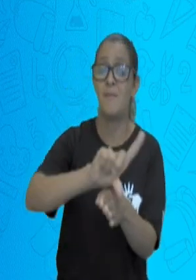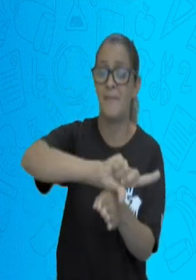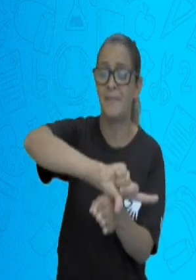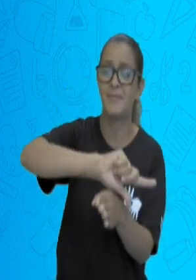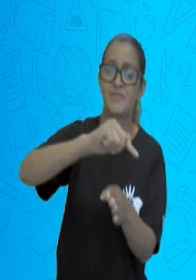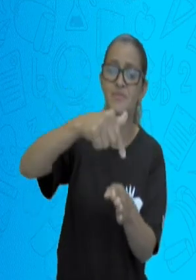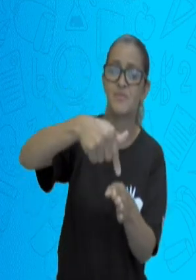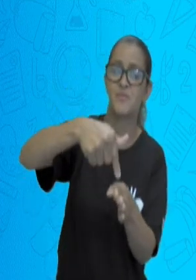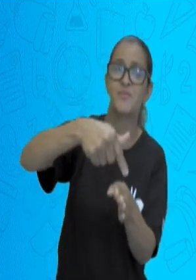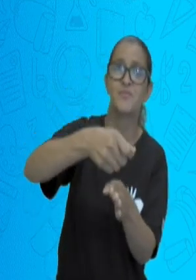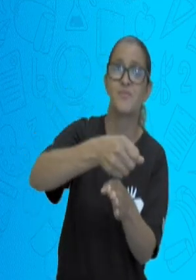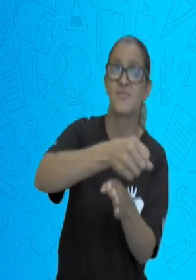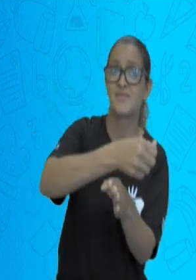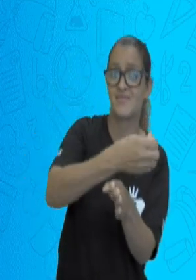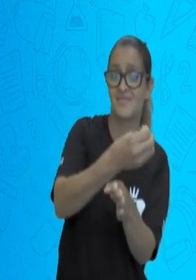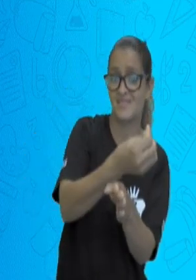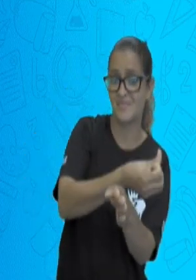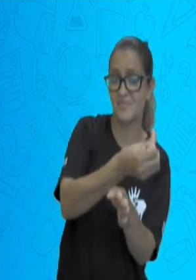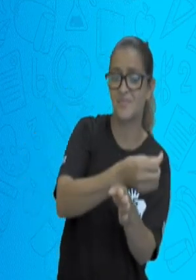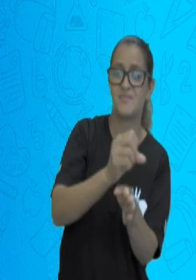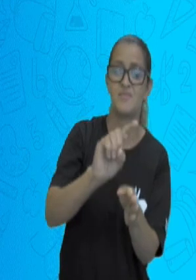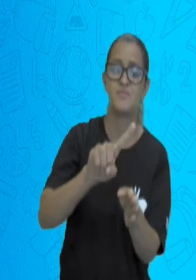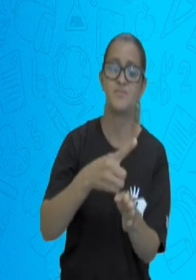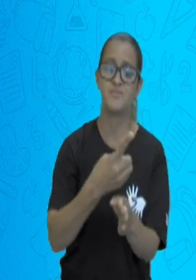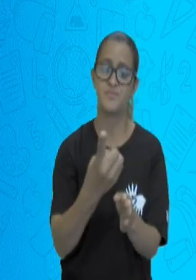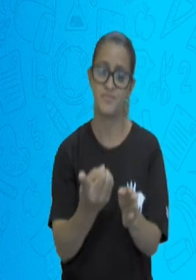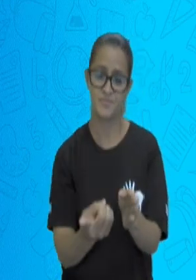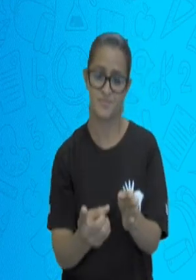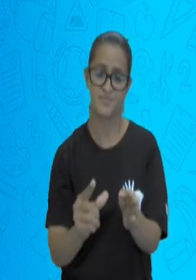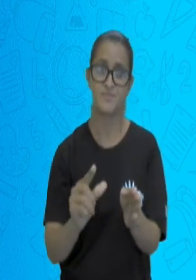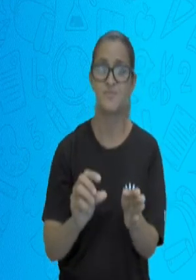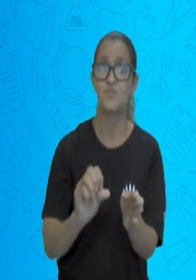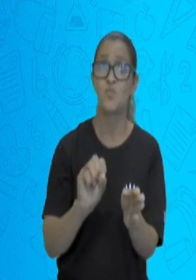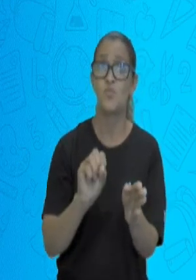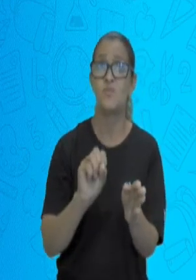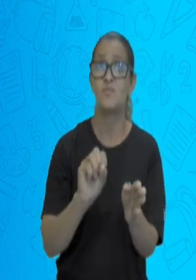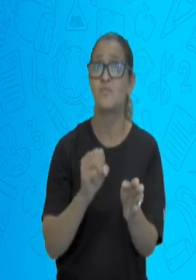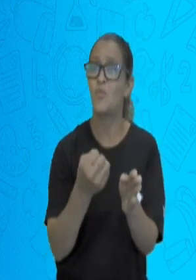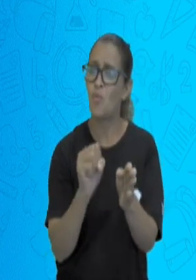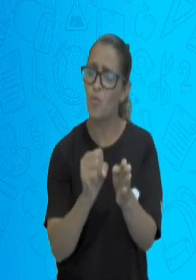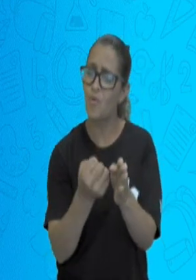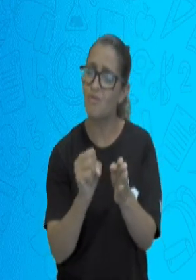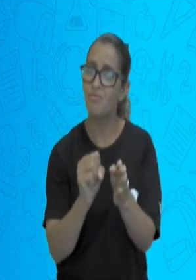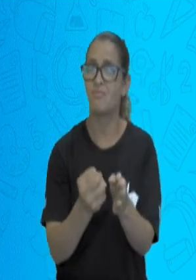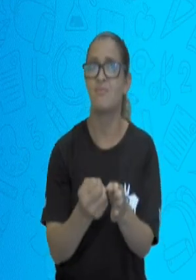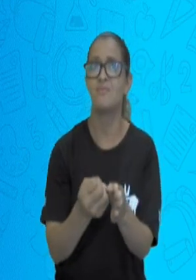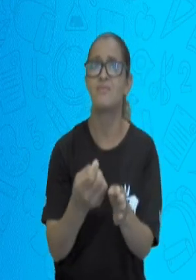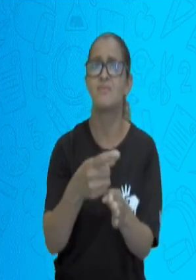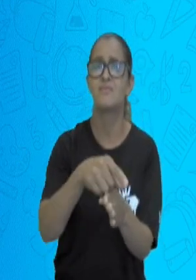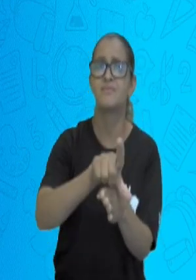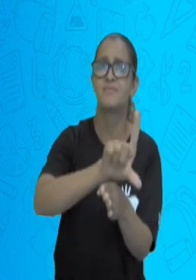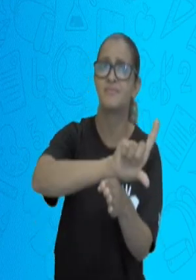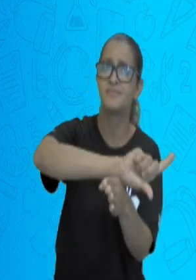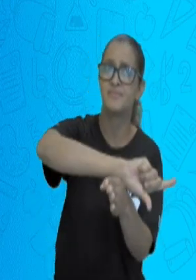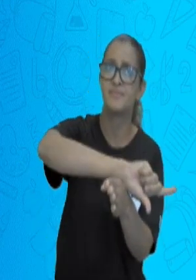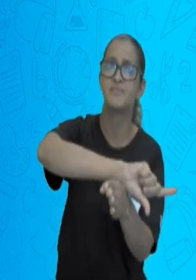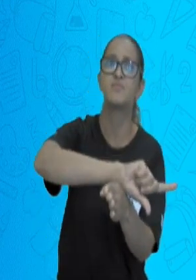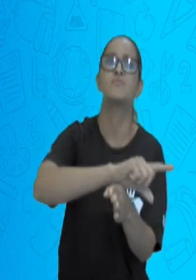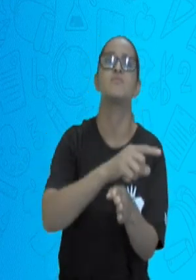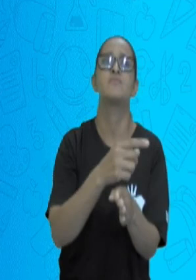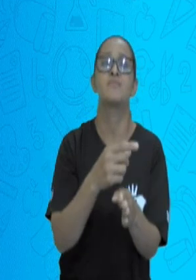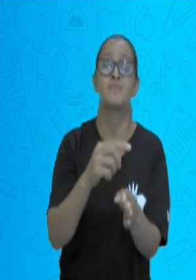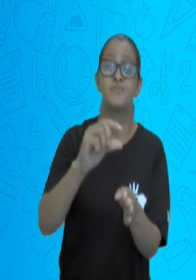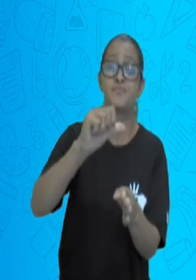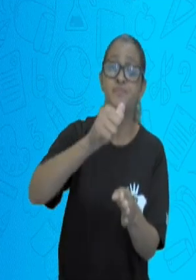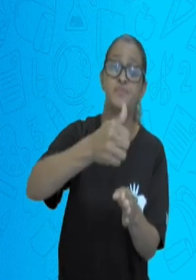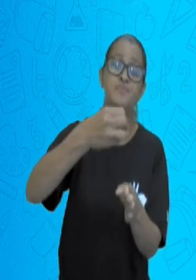7, nós temos o 6. Depois do 7, nós temos o 8. O antecessor